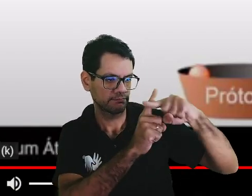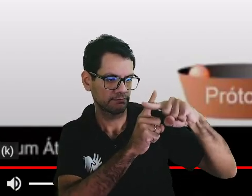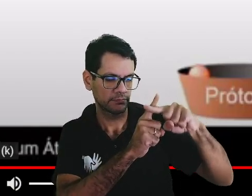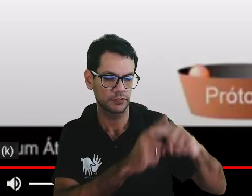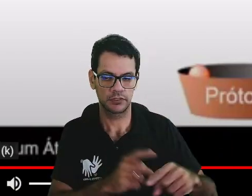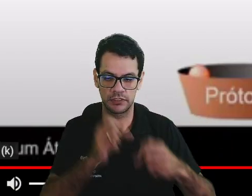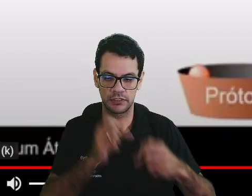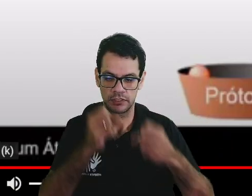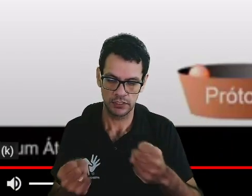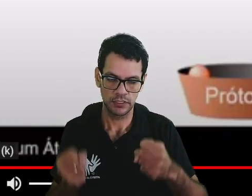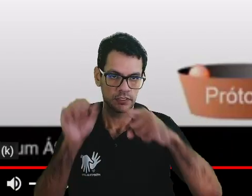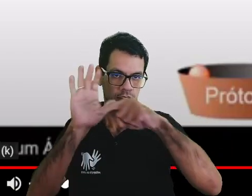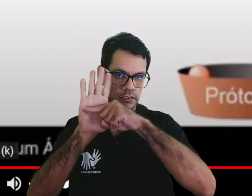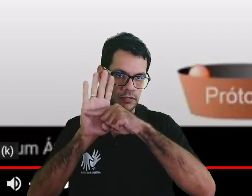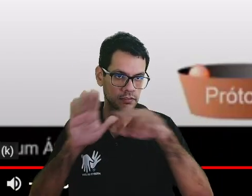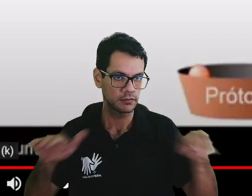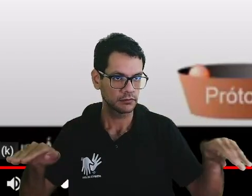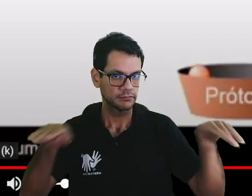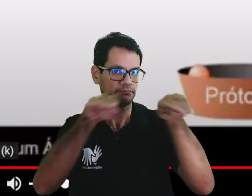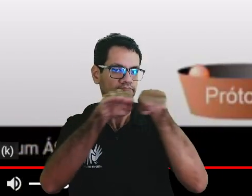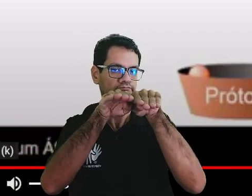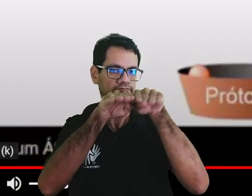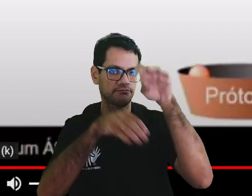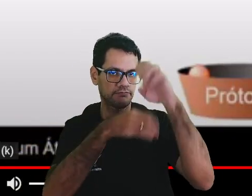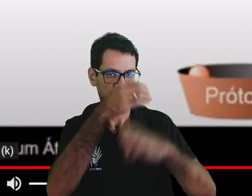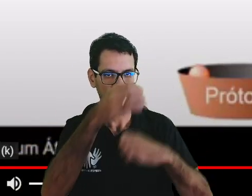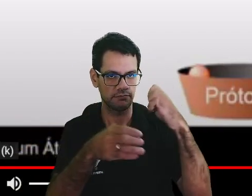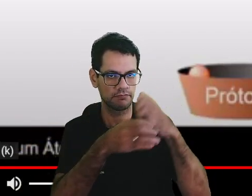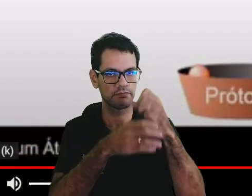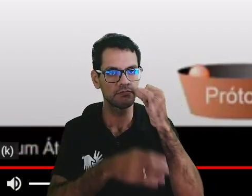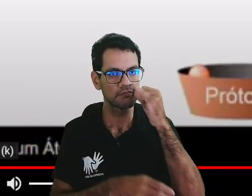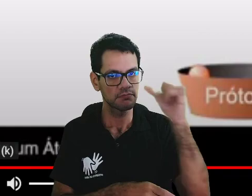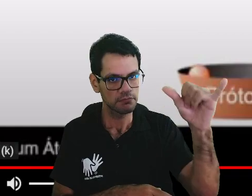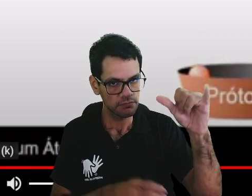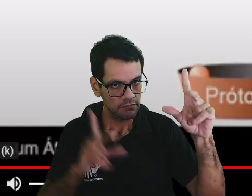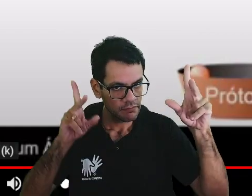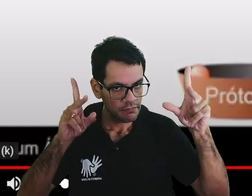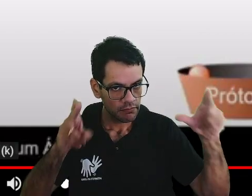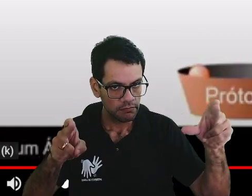átomo eletricamente neutro. Tá?